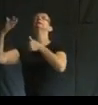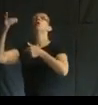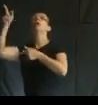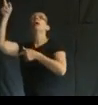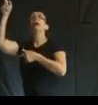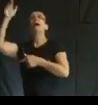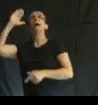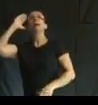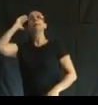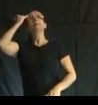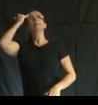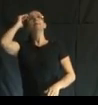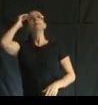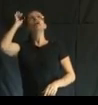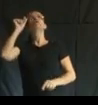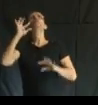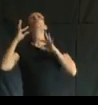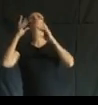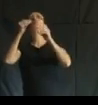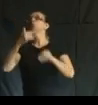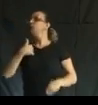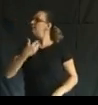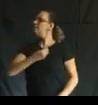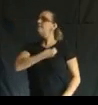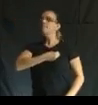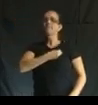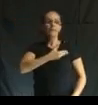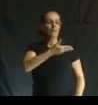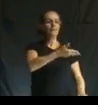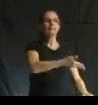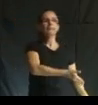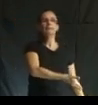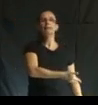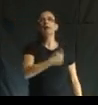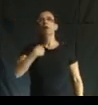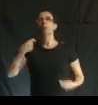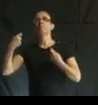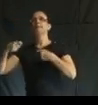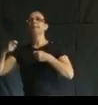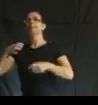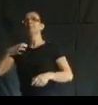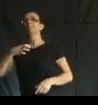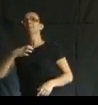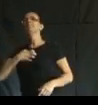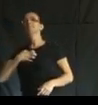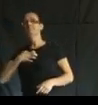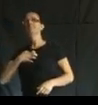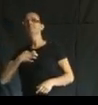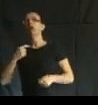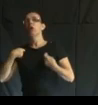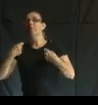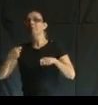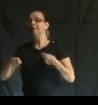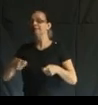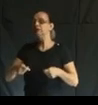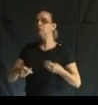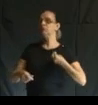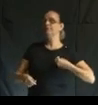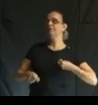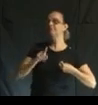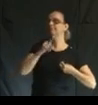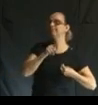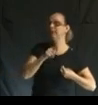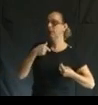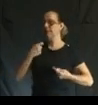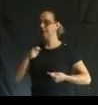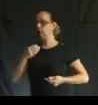ele enfrentou pode fazer com que ele peça. Eu sinto que eu preciso passar por isso ou passar por aquilo.